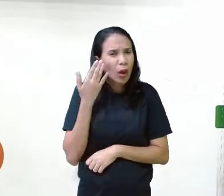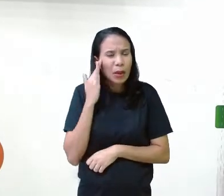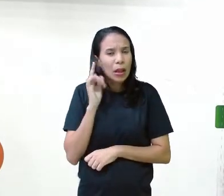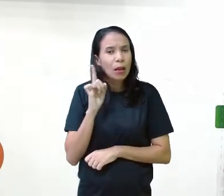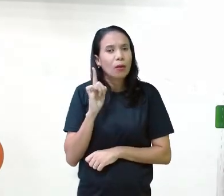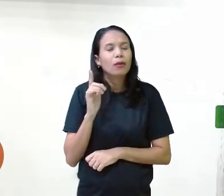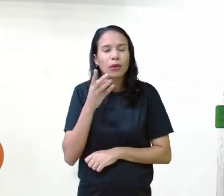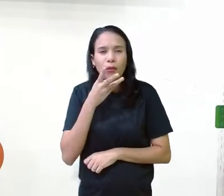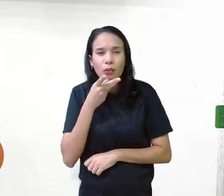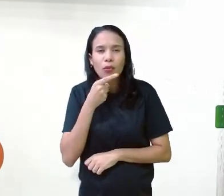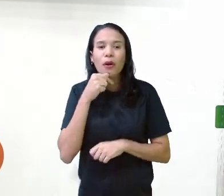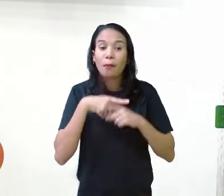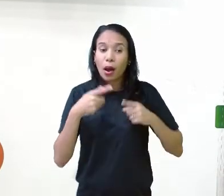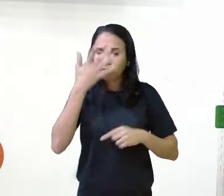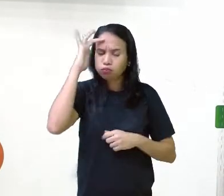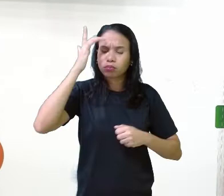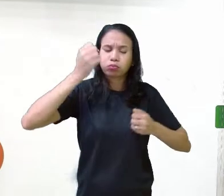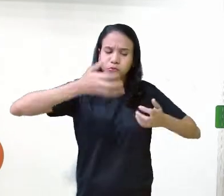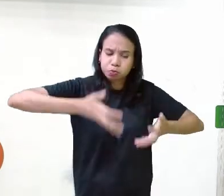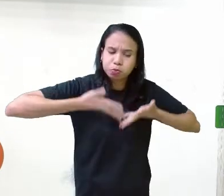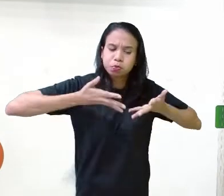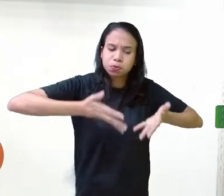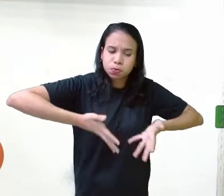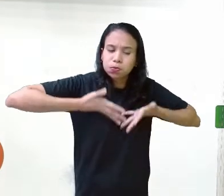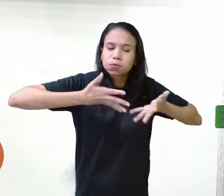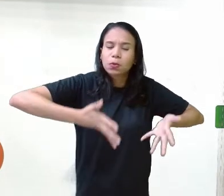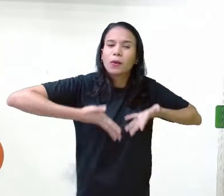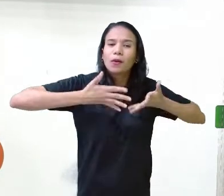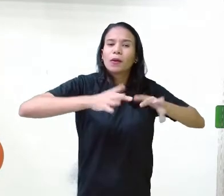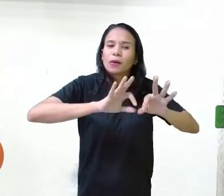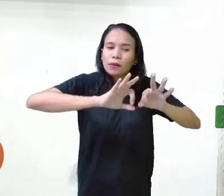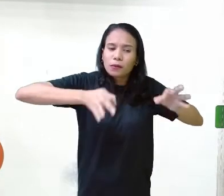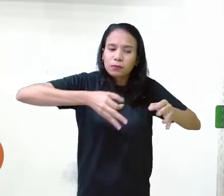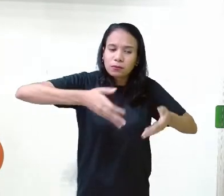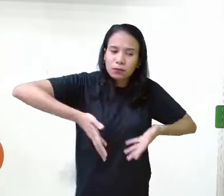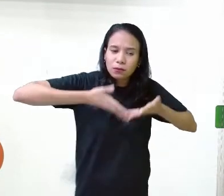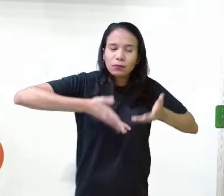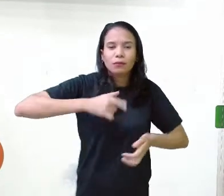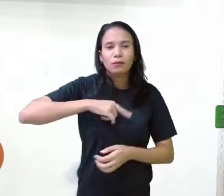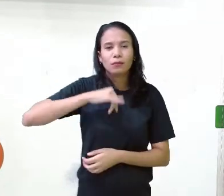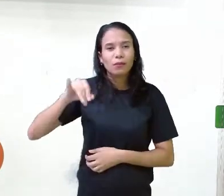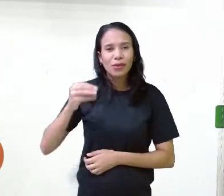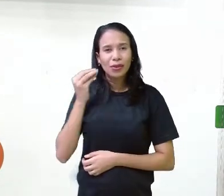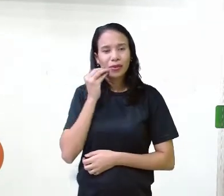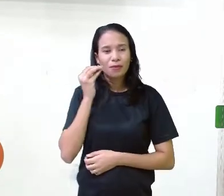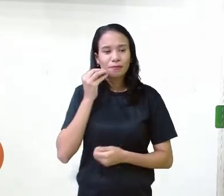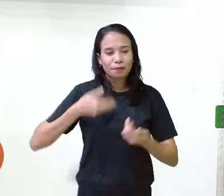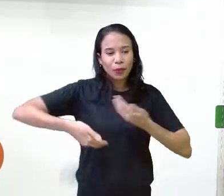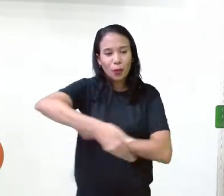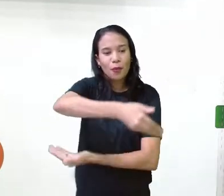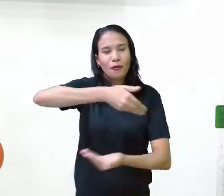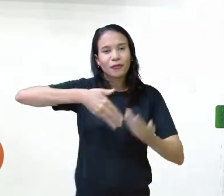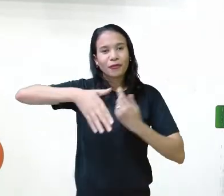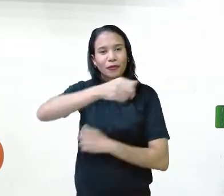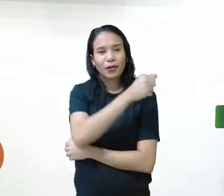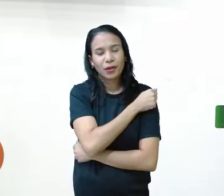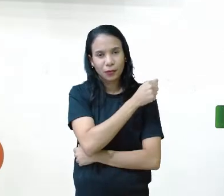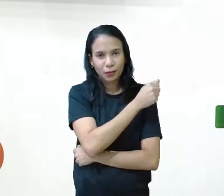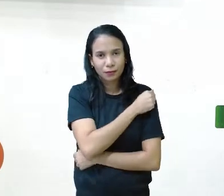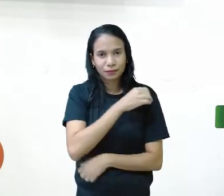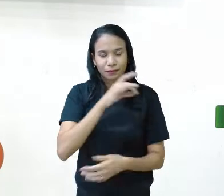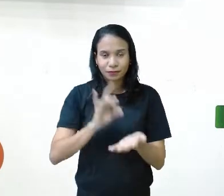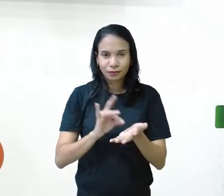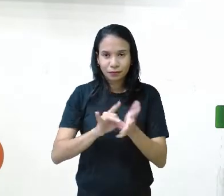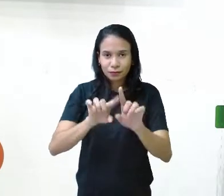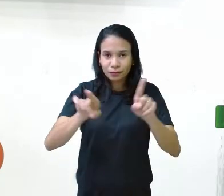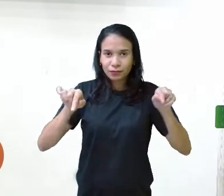Mas aí você vai fazendo a intervenção, vai simplificando e vai oportunizando o envolvimento desse estudante